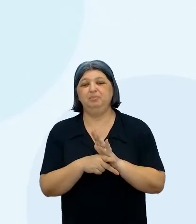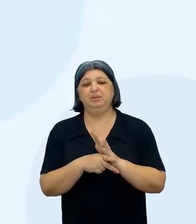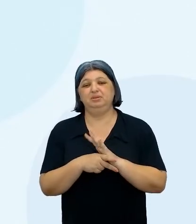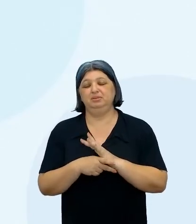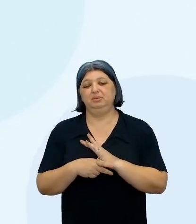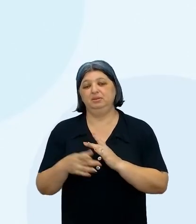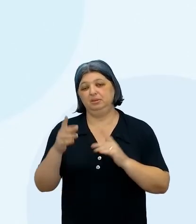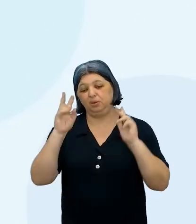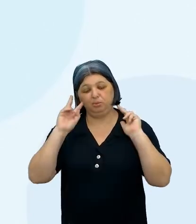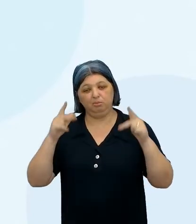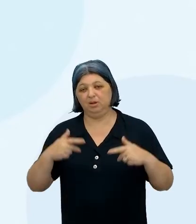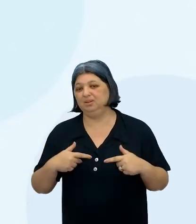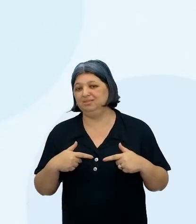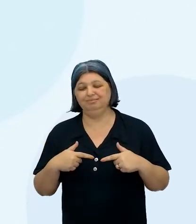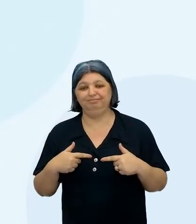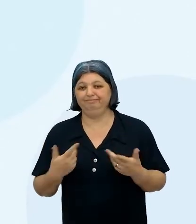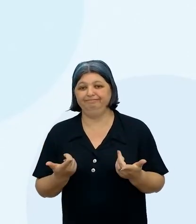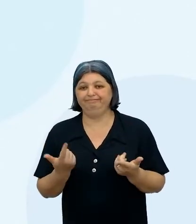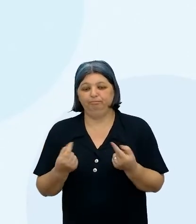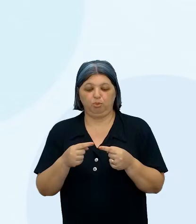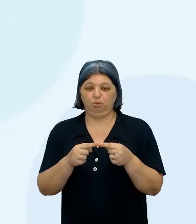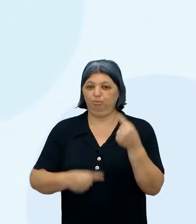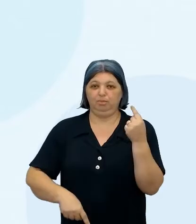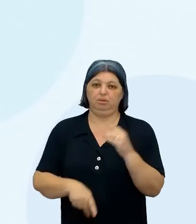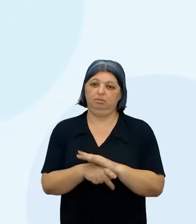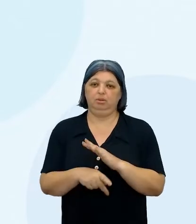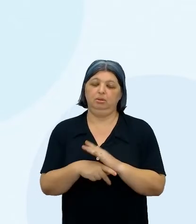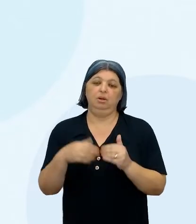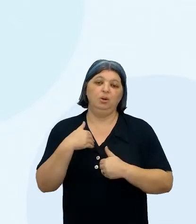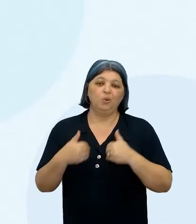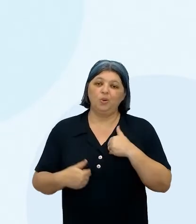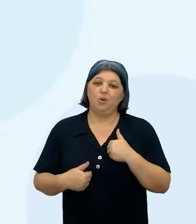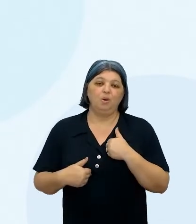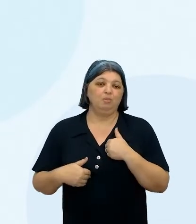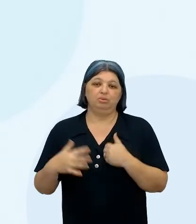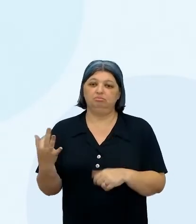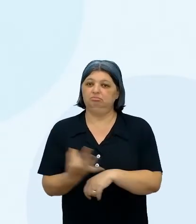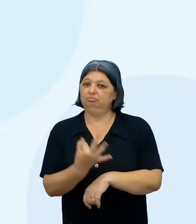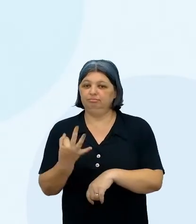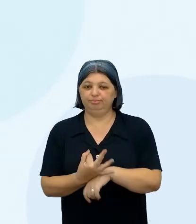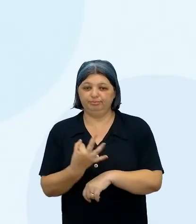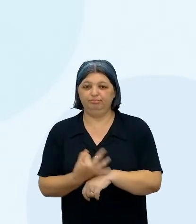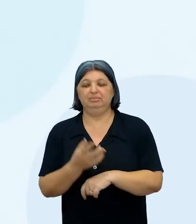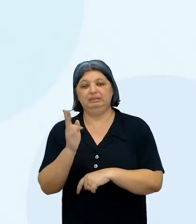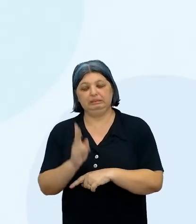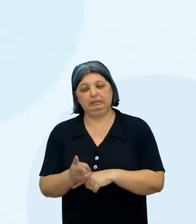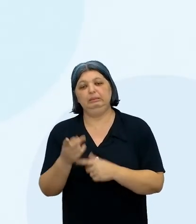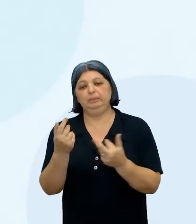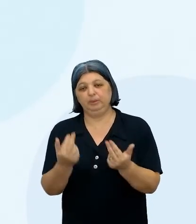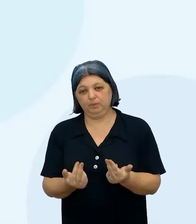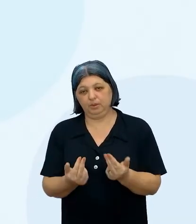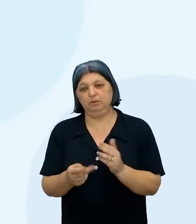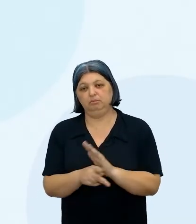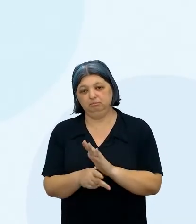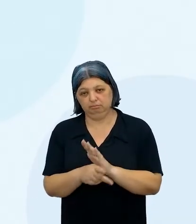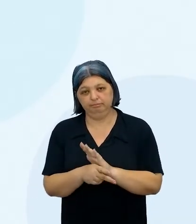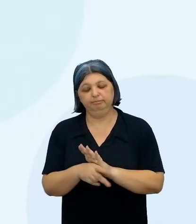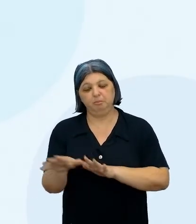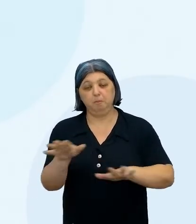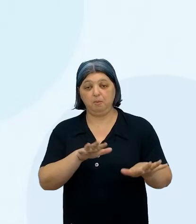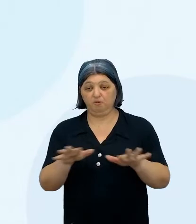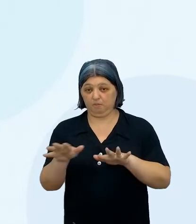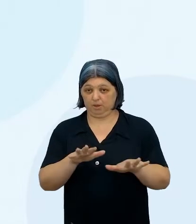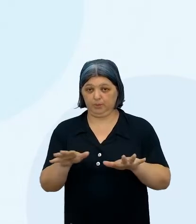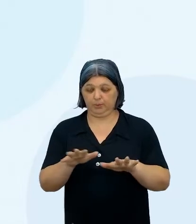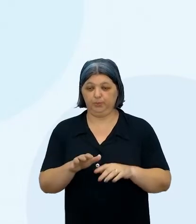humanos, parece que o nosso corpo ele não aguenta muito essa execução repetitiva, maçante dos mesmos